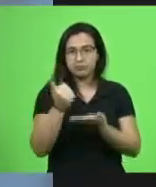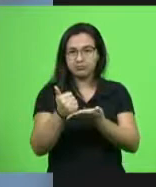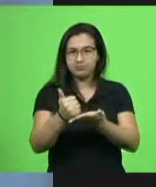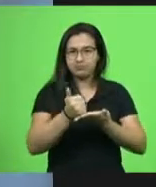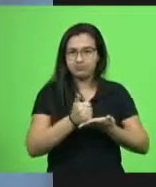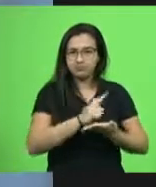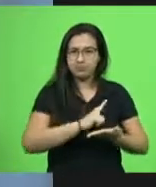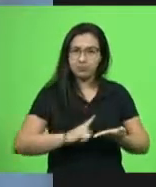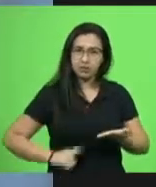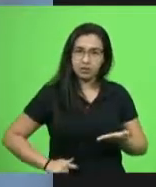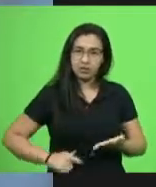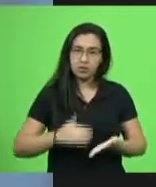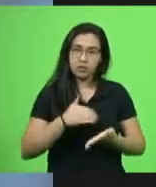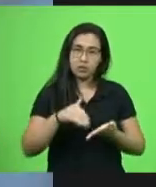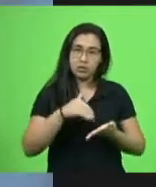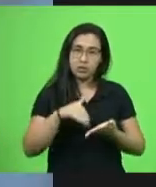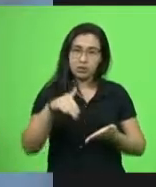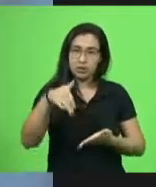do secretário Mota,